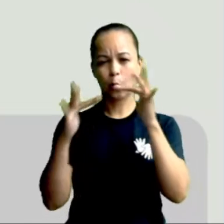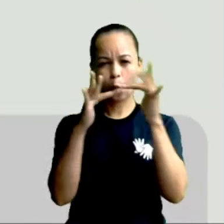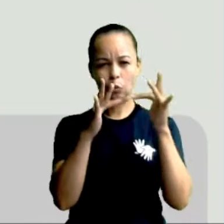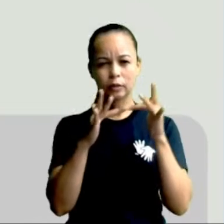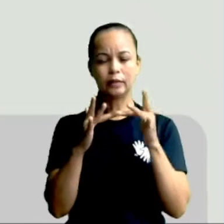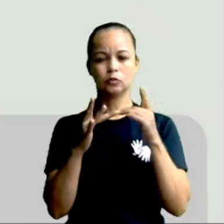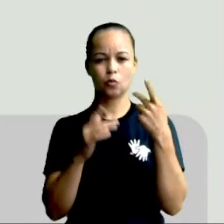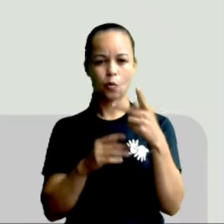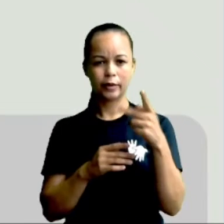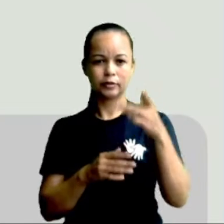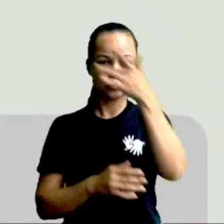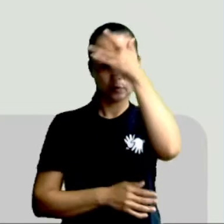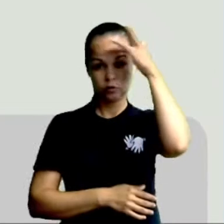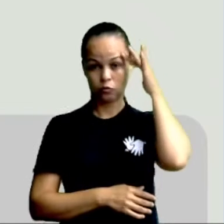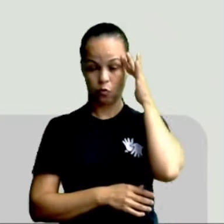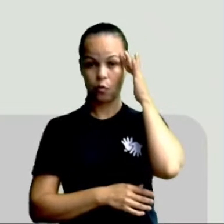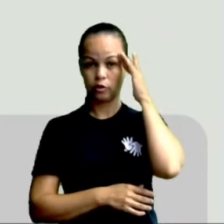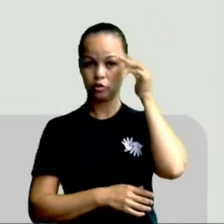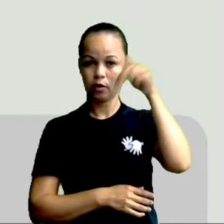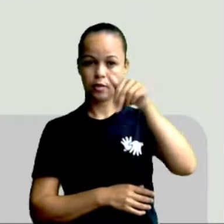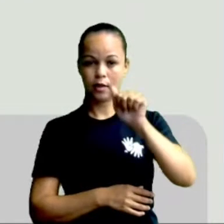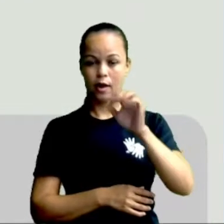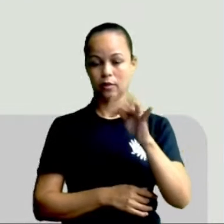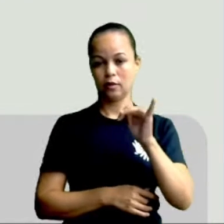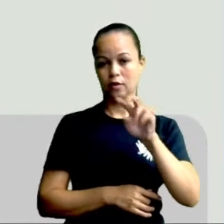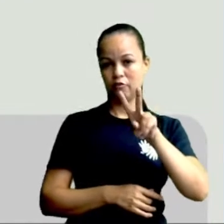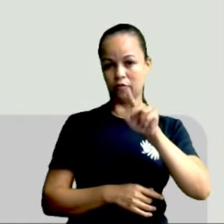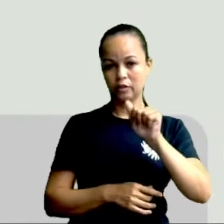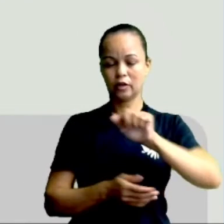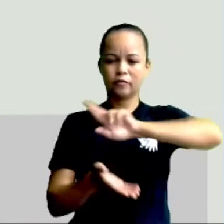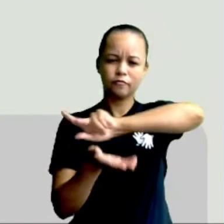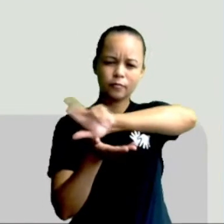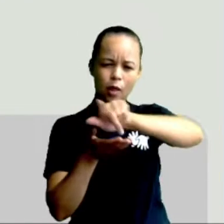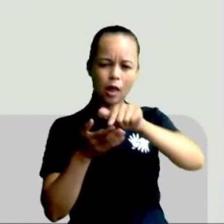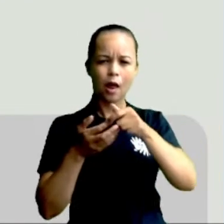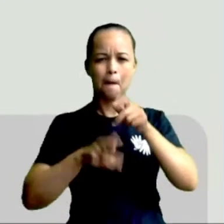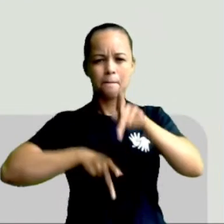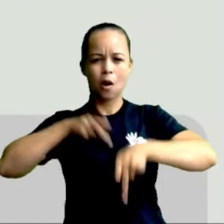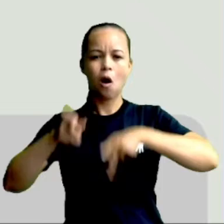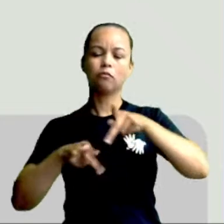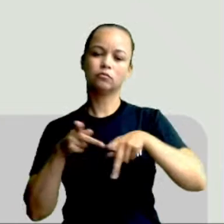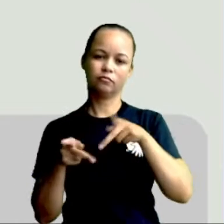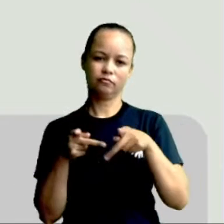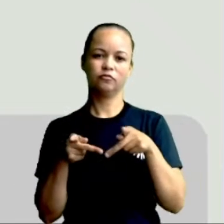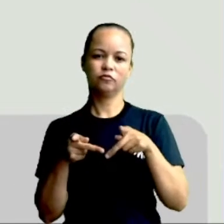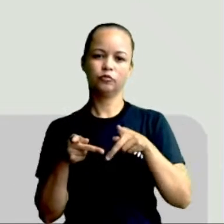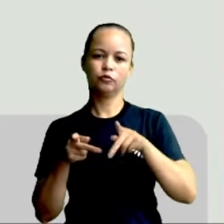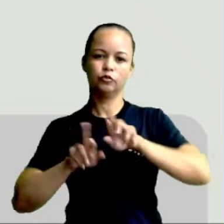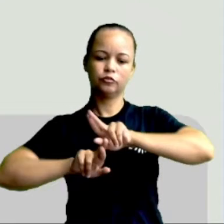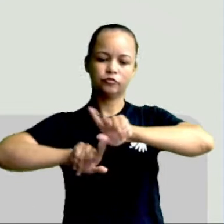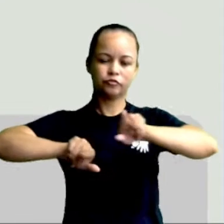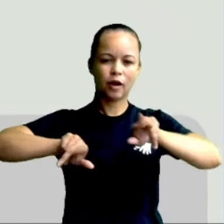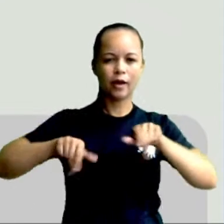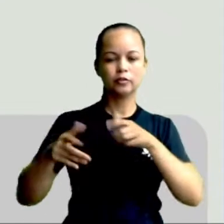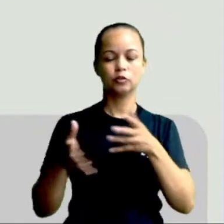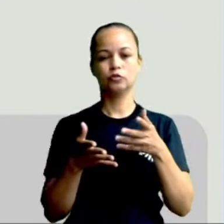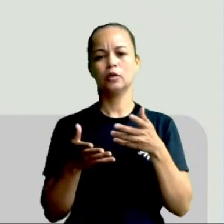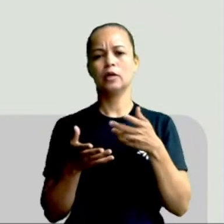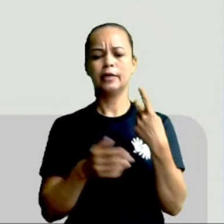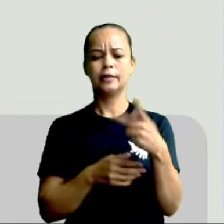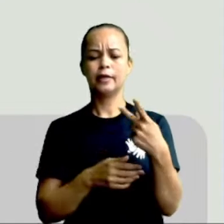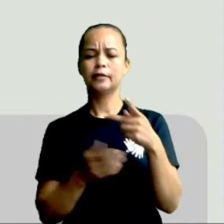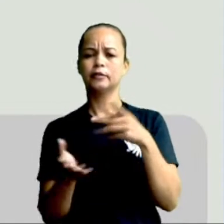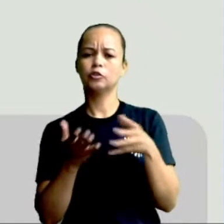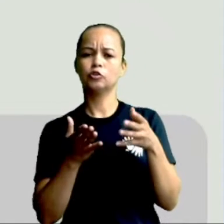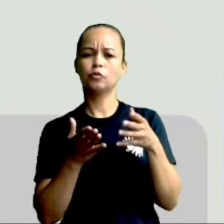com esses nativos, tá? Eles vão perceber que existia uma diversidade de povos. Existiam aqui vários povos. E esses povos,